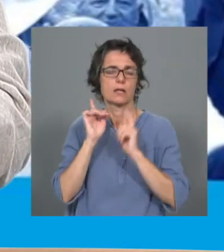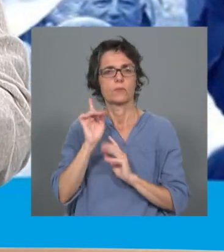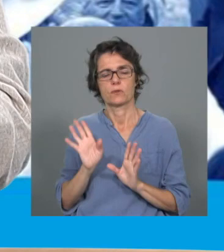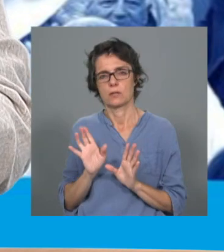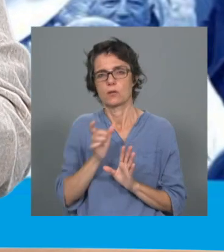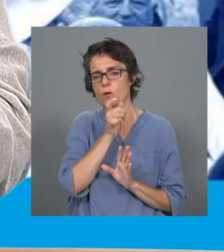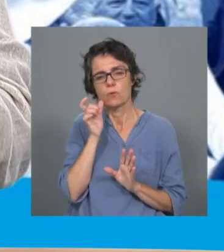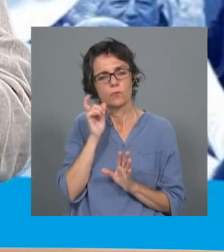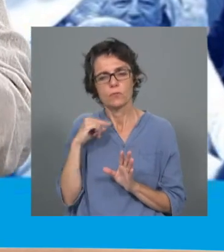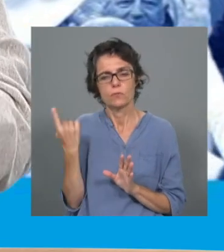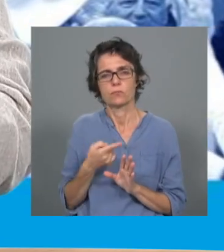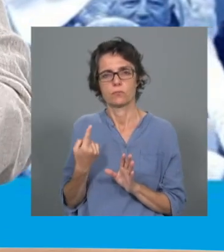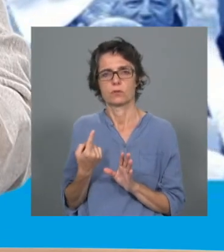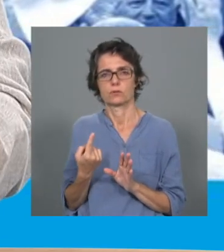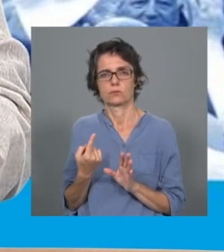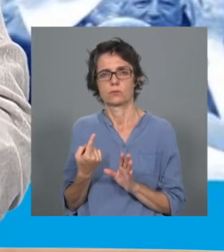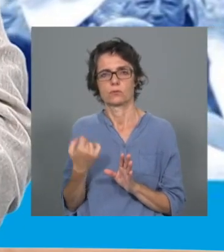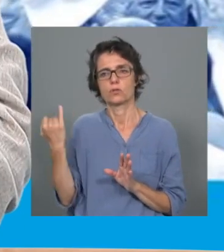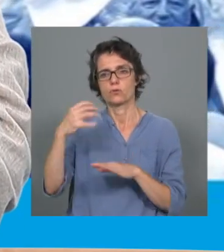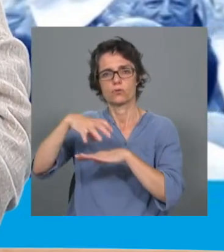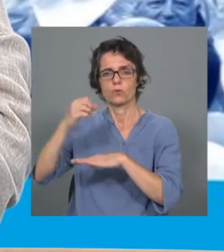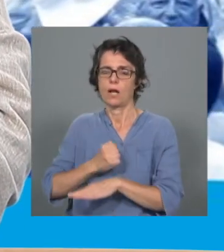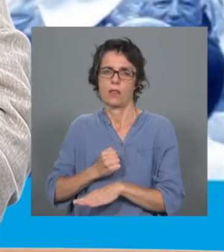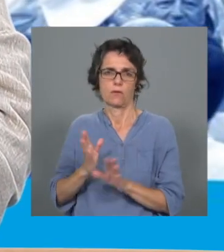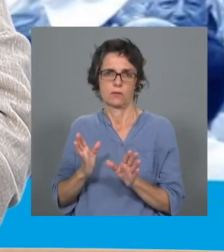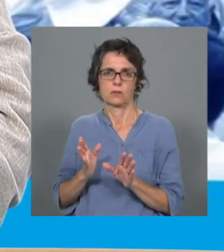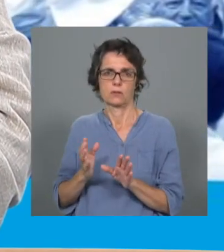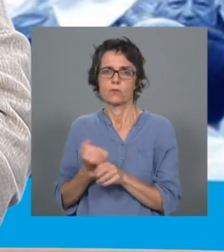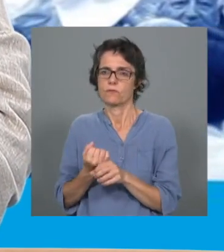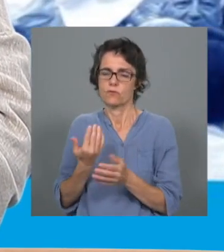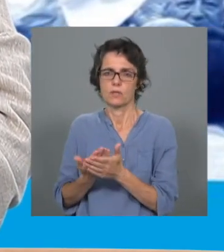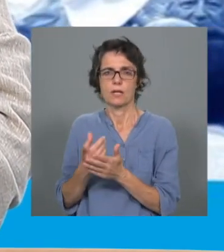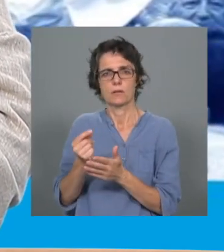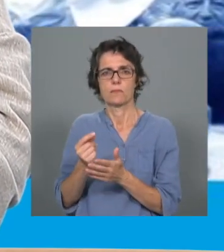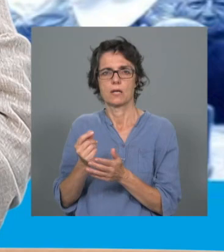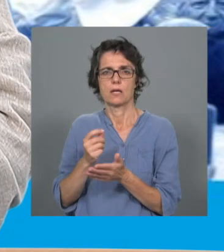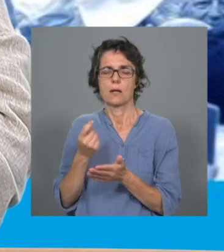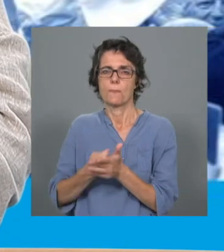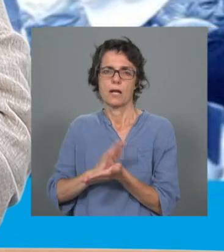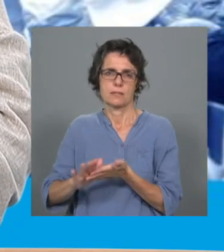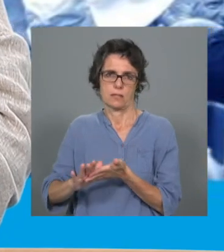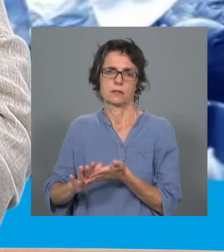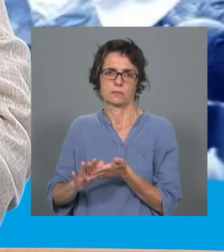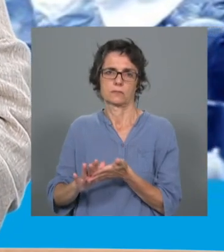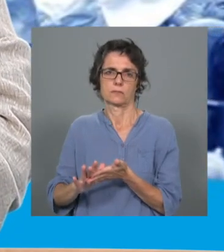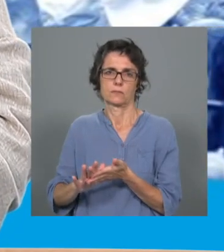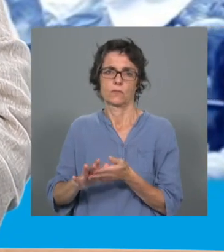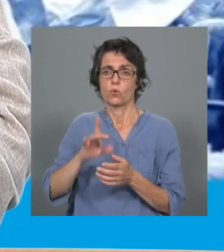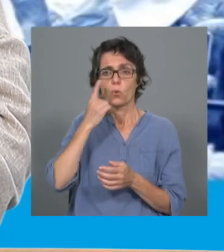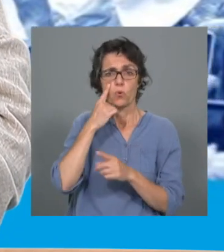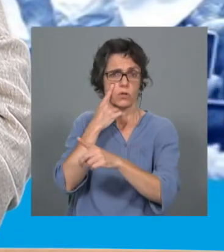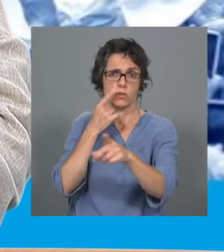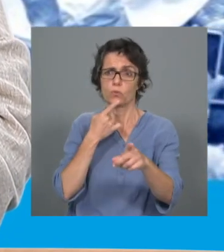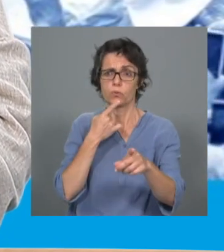compromissos na área da saúde e que são de instituições católicas. Tal como eu digo, nós conhecemos várias, sabemos que têm